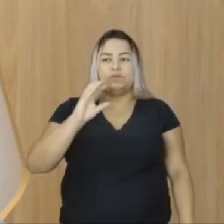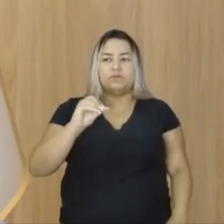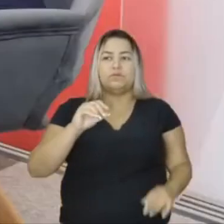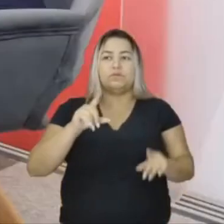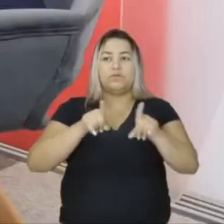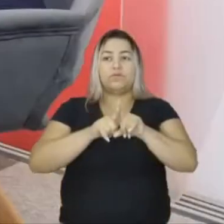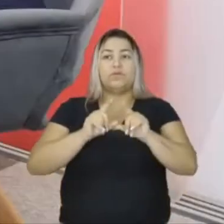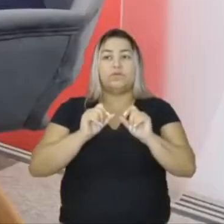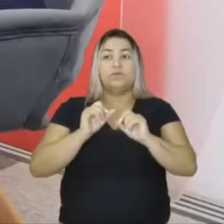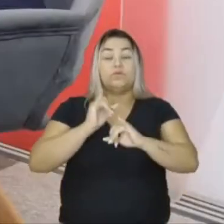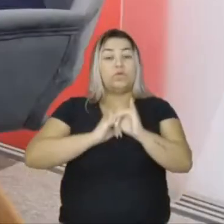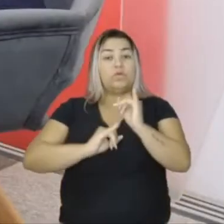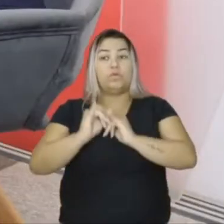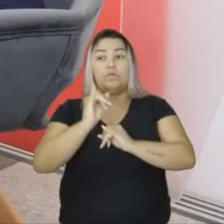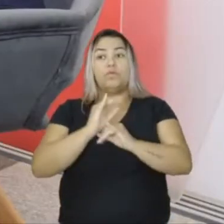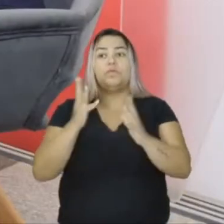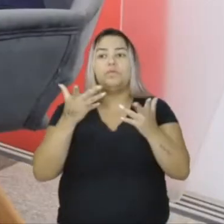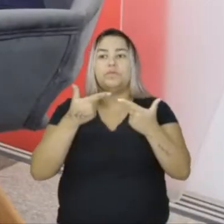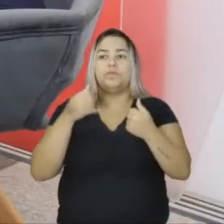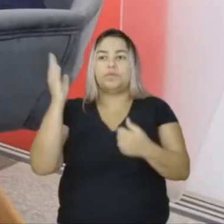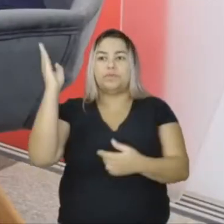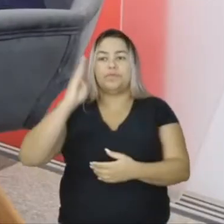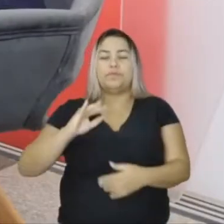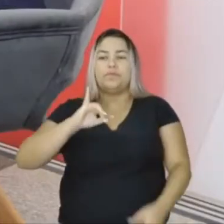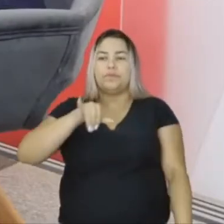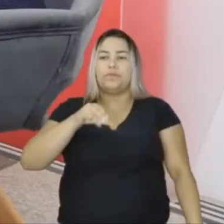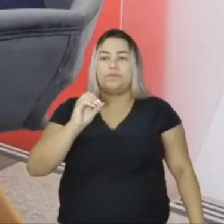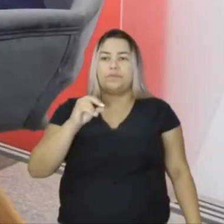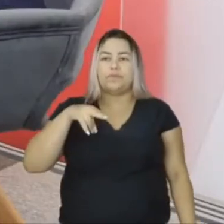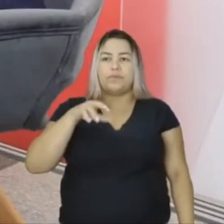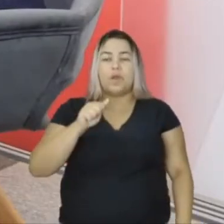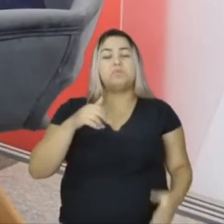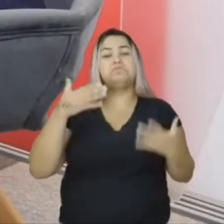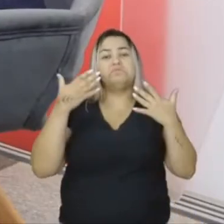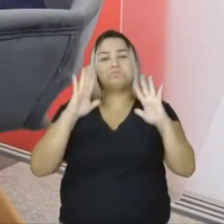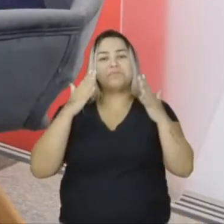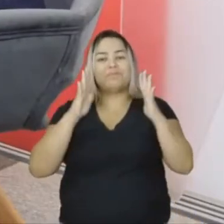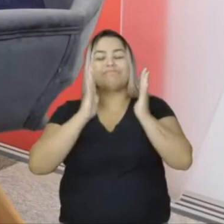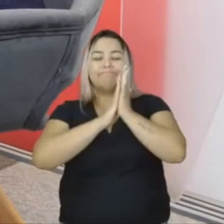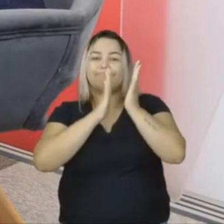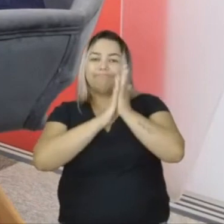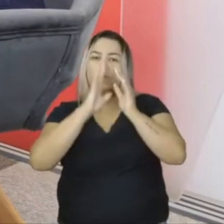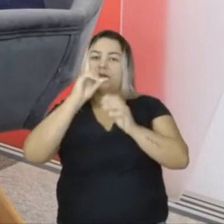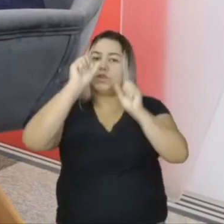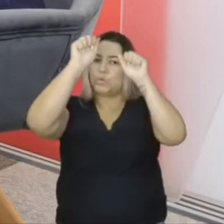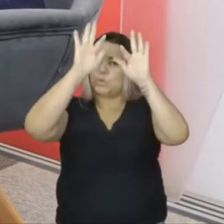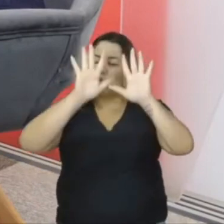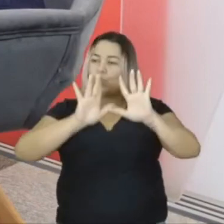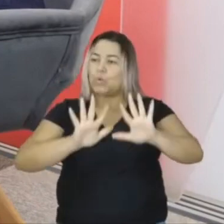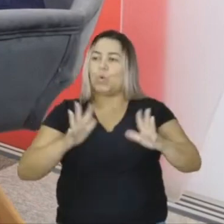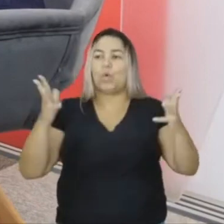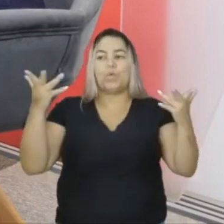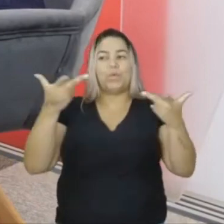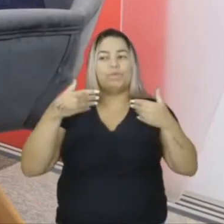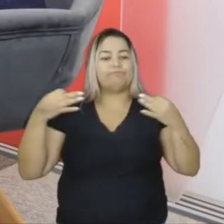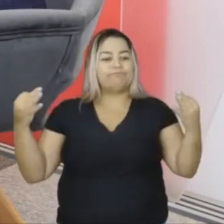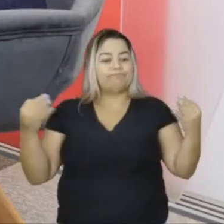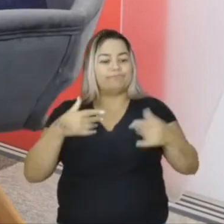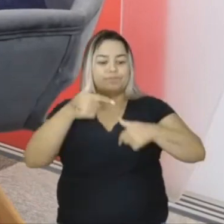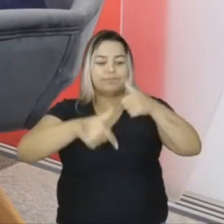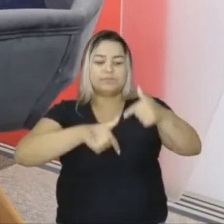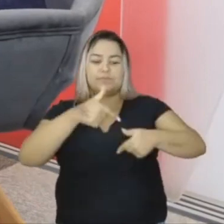digitalizada. Maravilha, deputado. Aqui, ó, a Joana Dark do Espírito Santo te dá os parabéns. Que Deus abençoe pelo seu belíssimo trabalho em prol dos